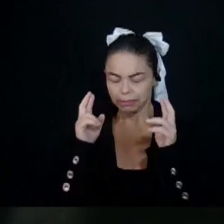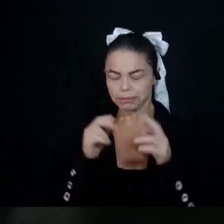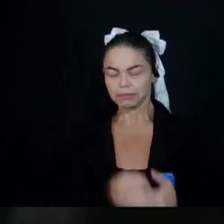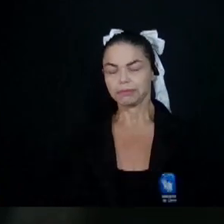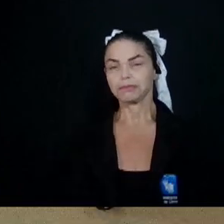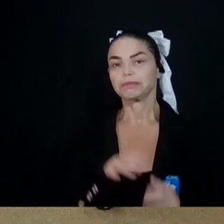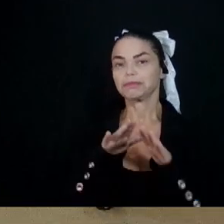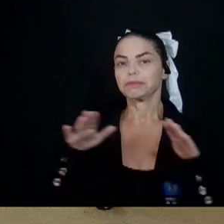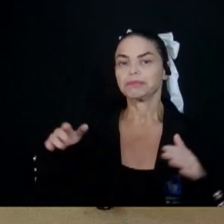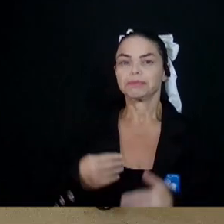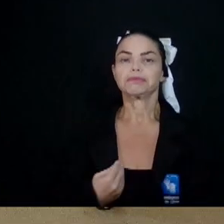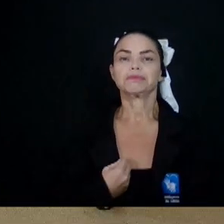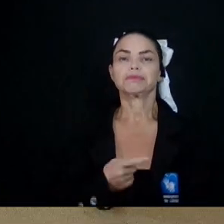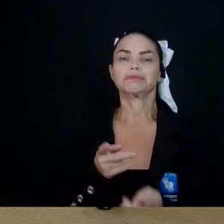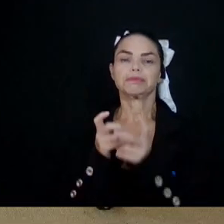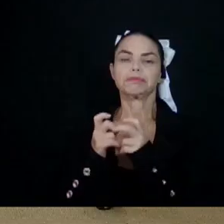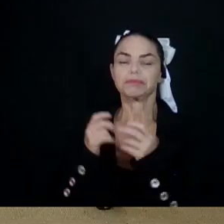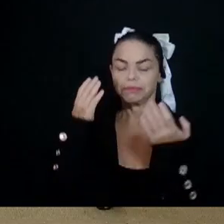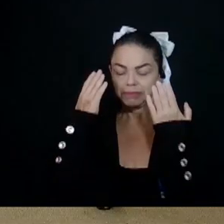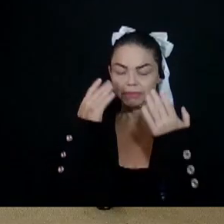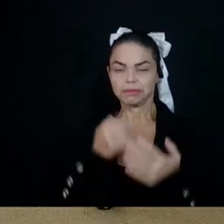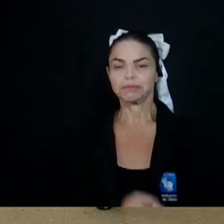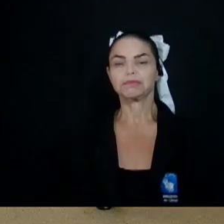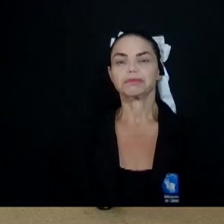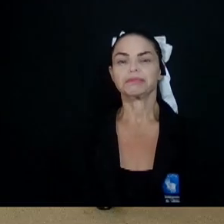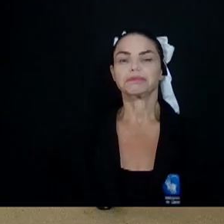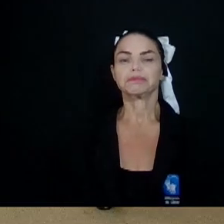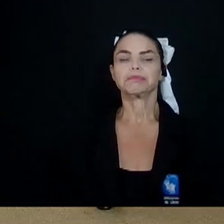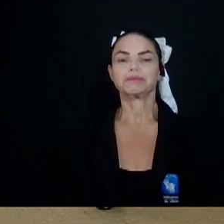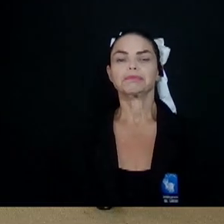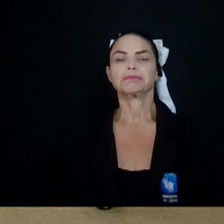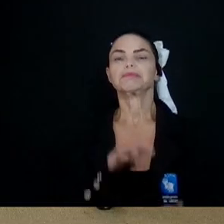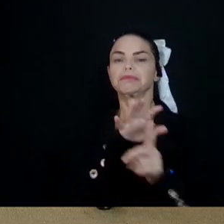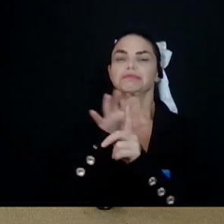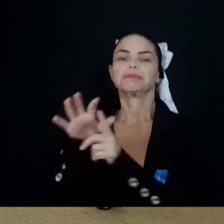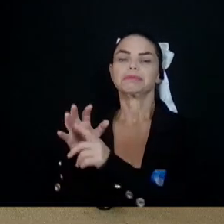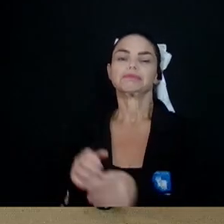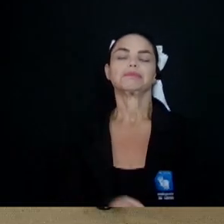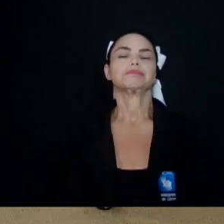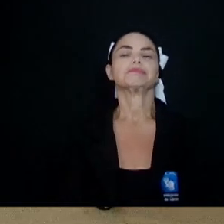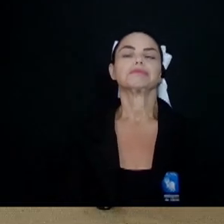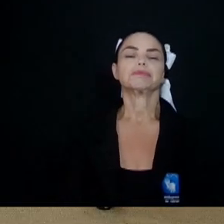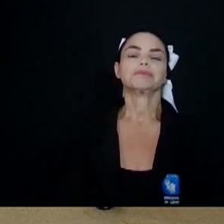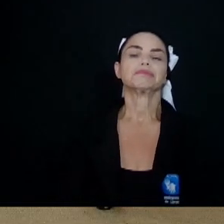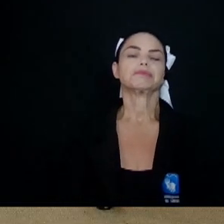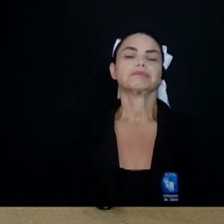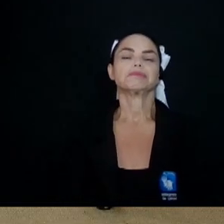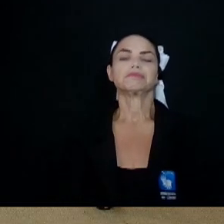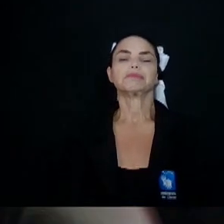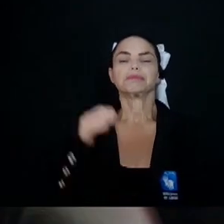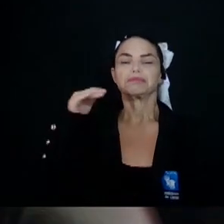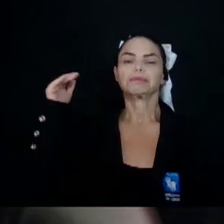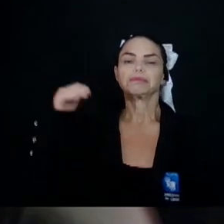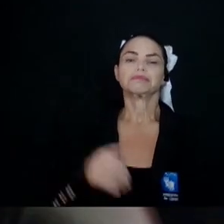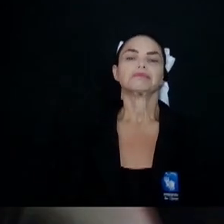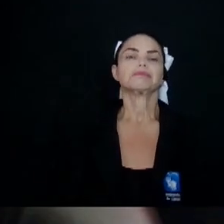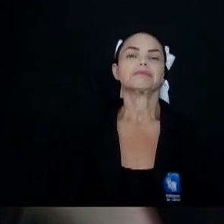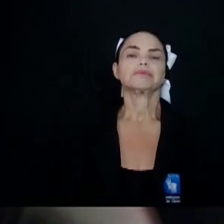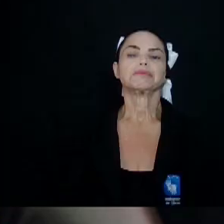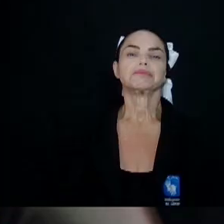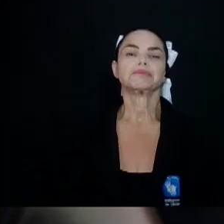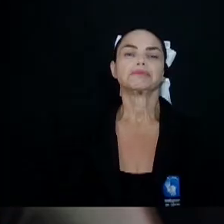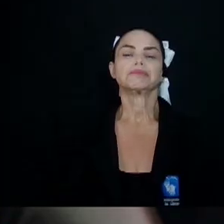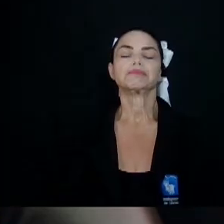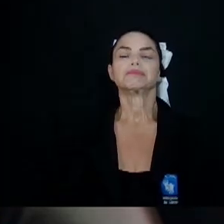sua visão psicológica? A gente pode estar impactando o crescimento desse ser, né? Sim, com